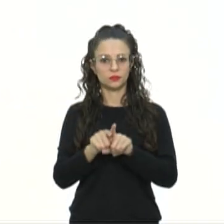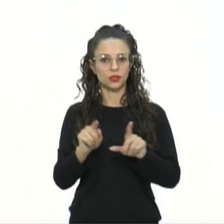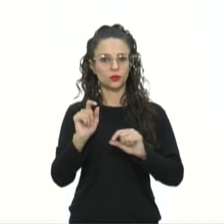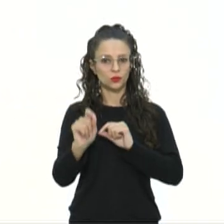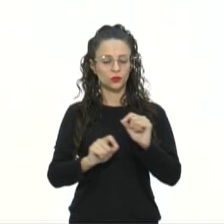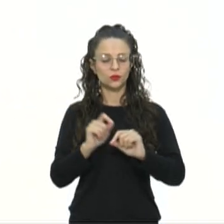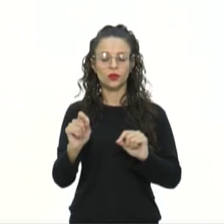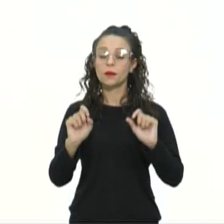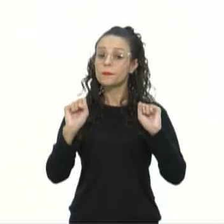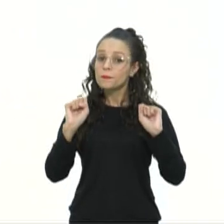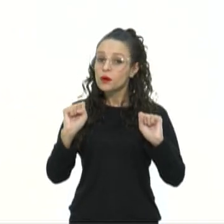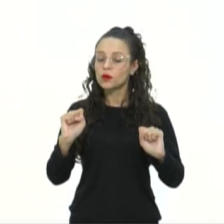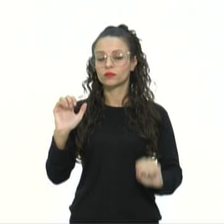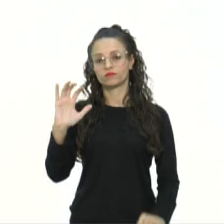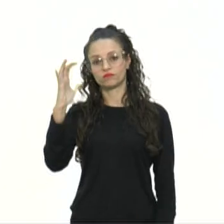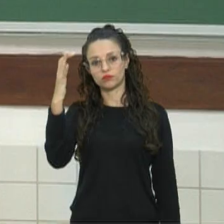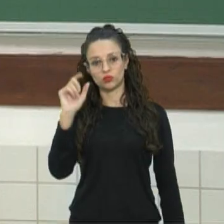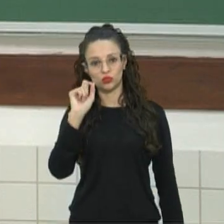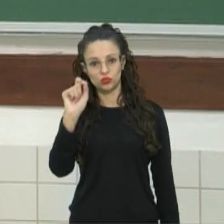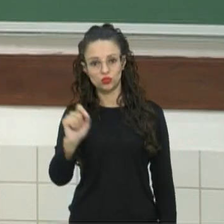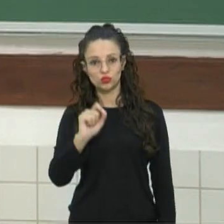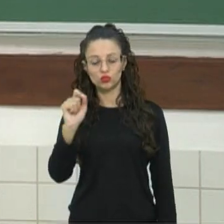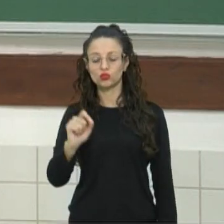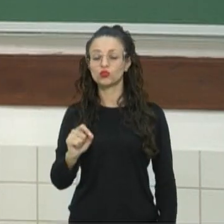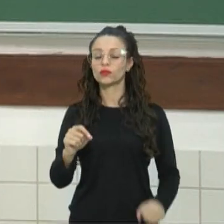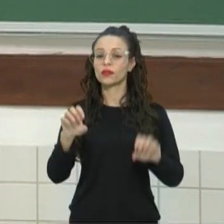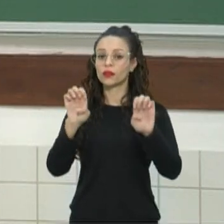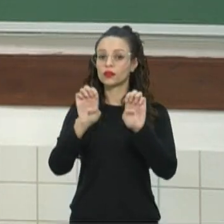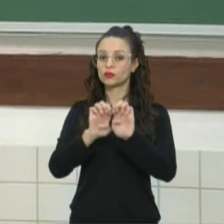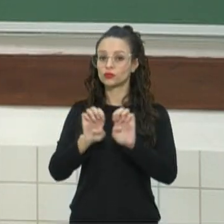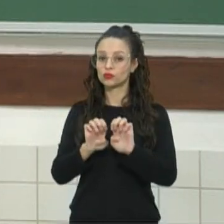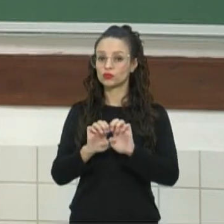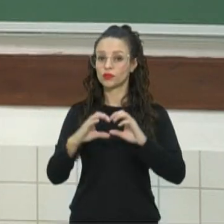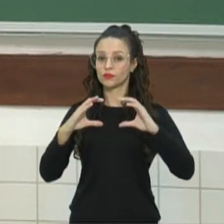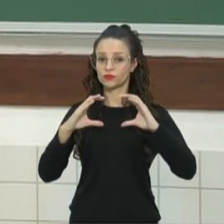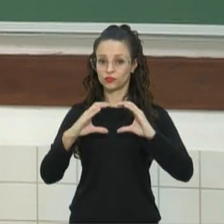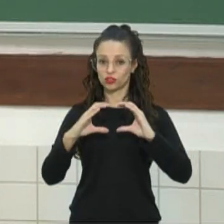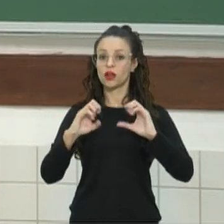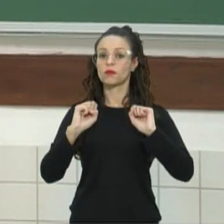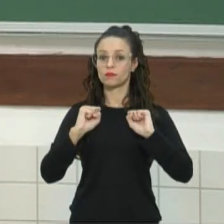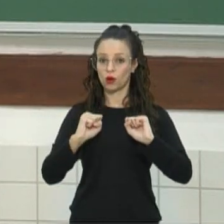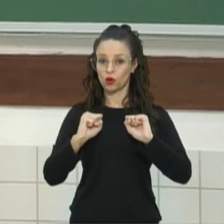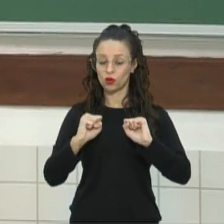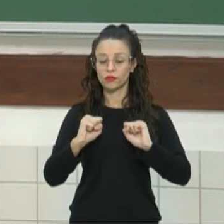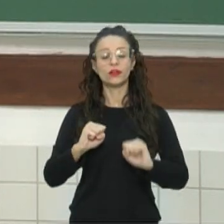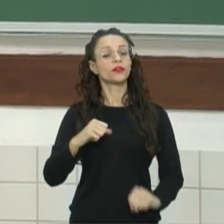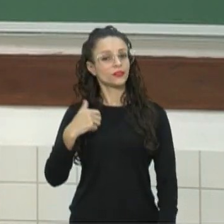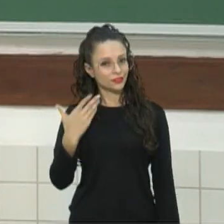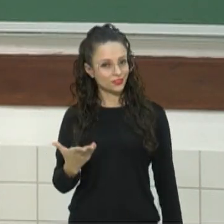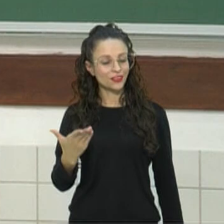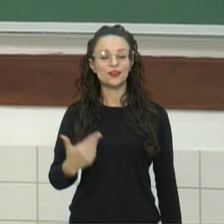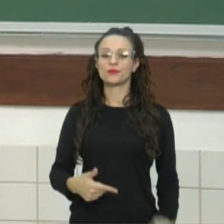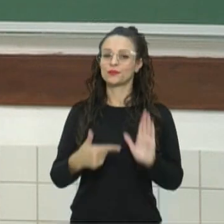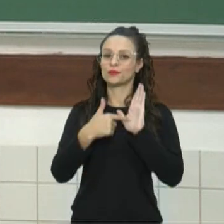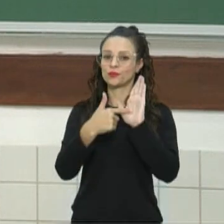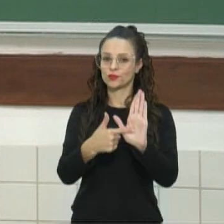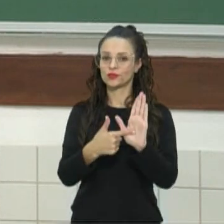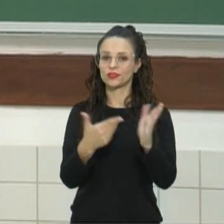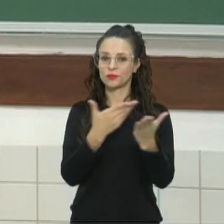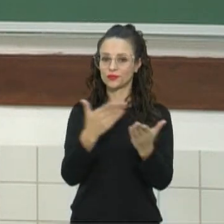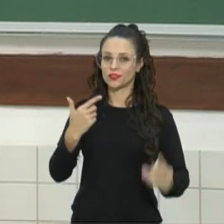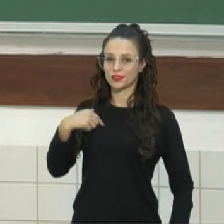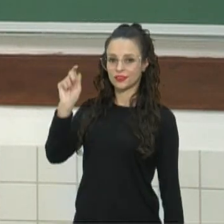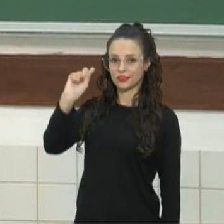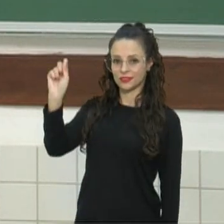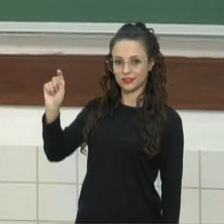aí pode acontecer, galera, em cadeias fechadas, né? E lá vou eu de novo mostrar para vocês aqui no